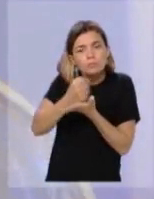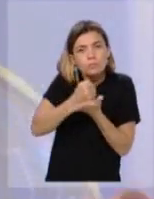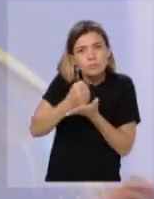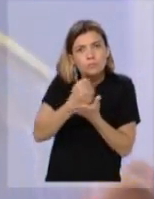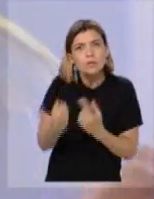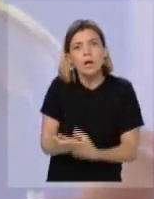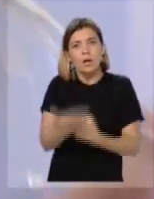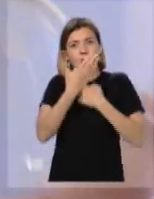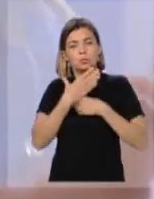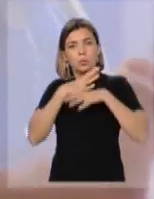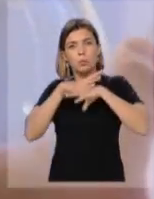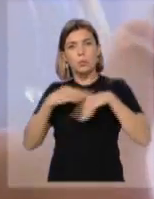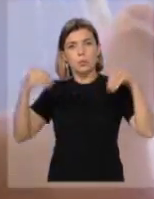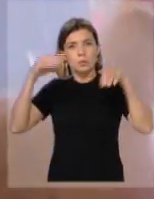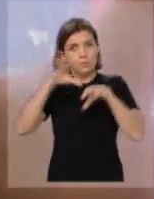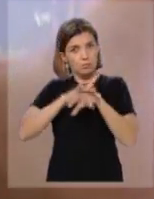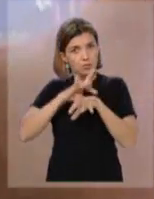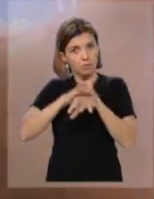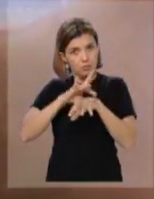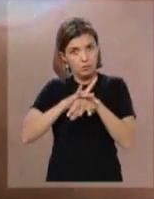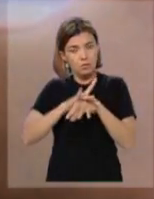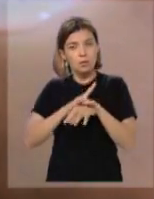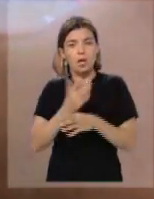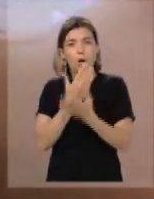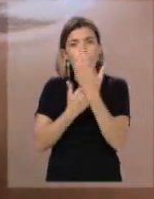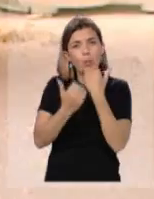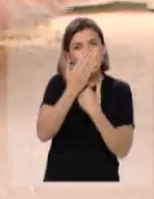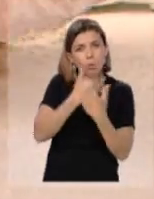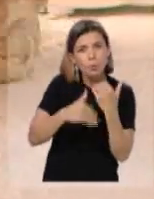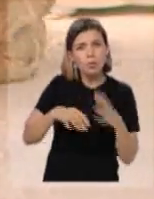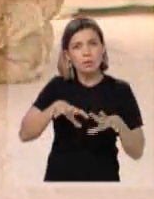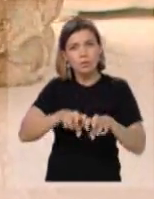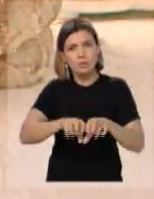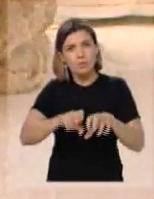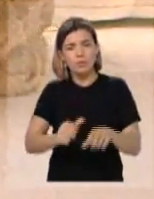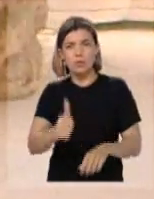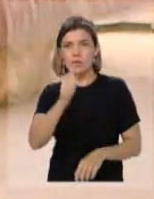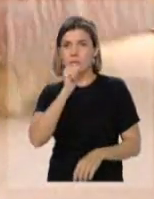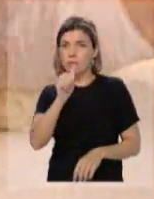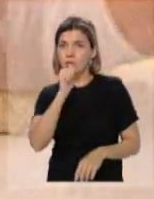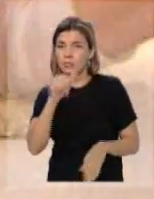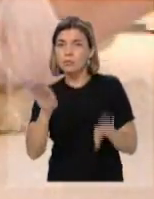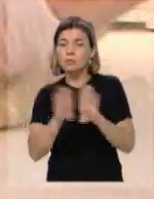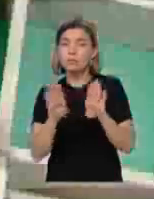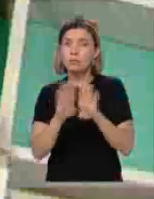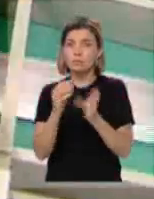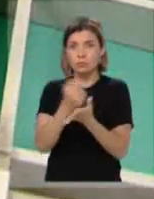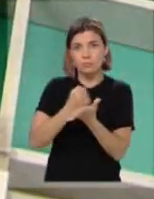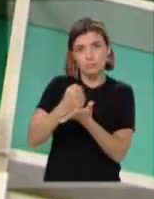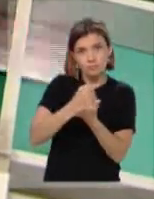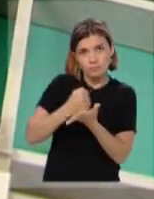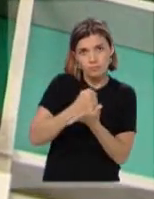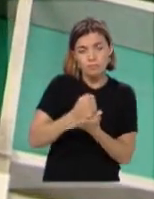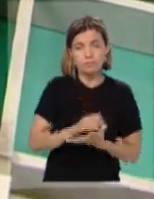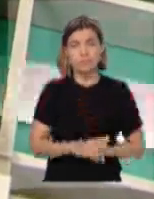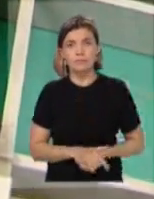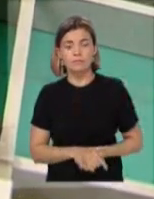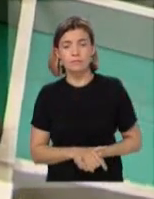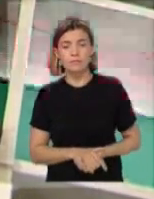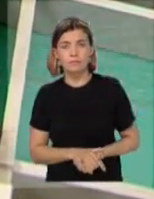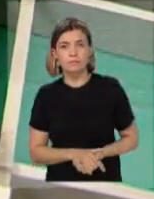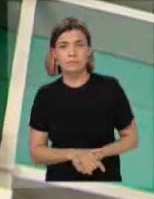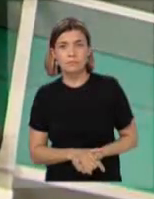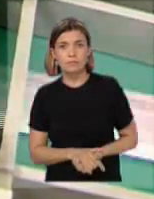a economia e para a medicina, como aqueles utilizados na produção de alimentos, bebidas e fármacos.